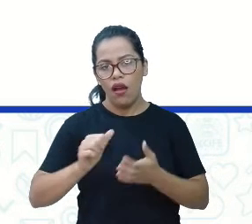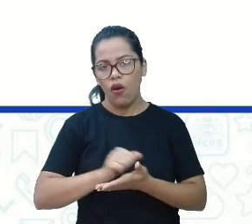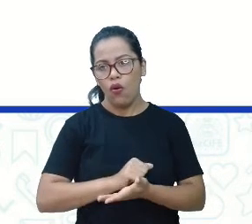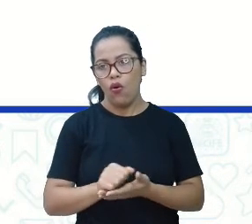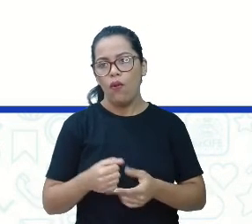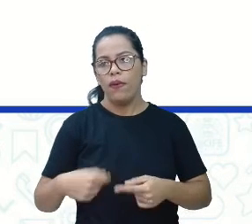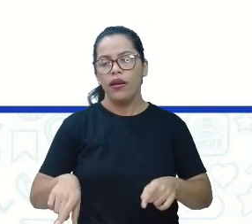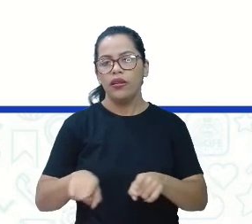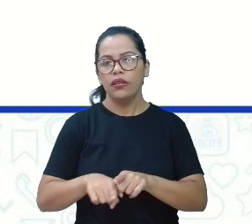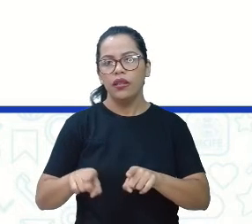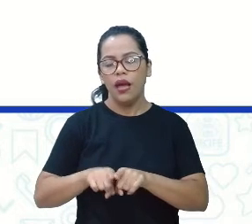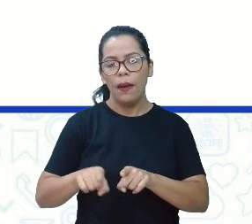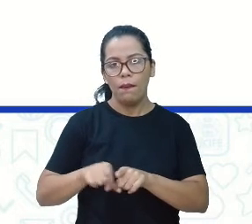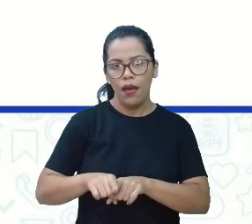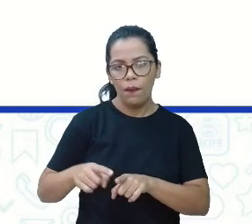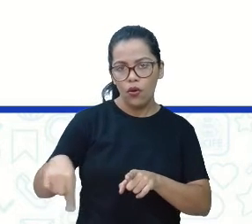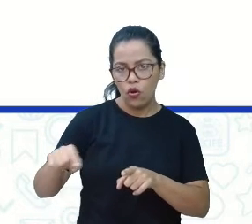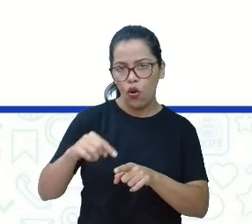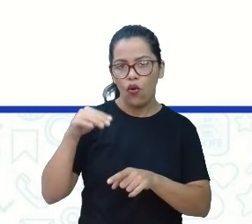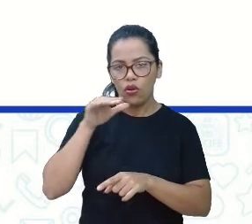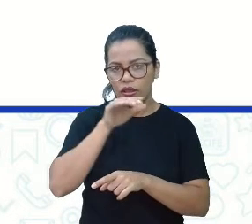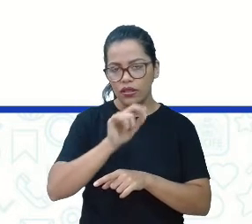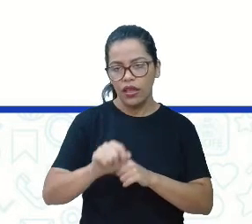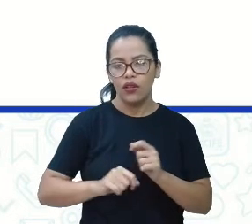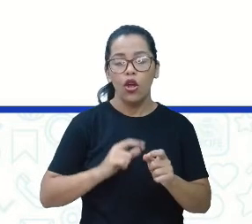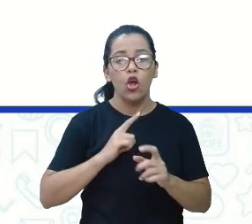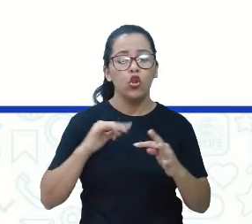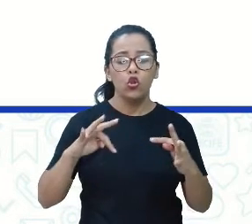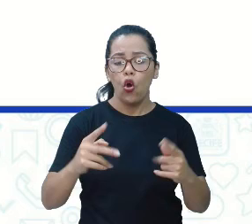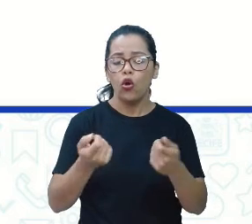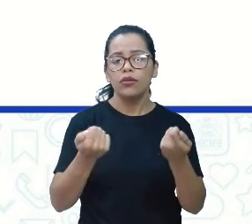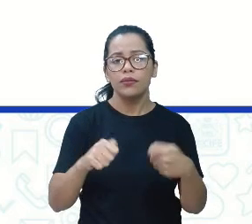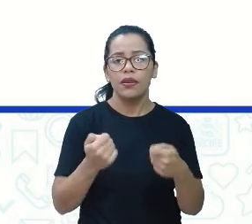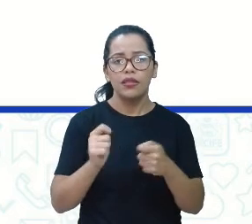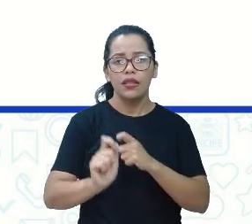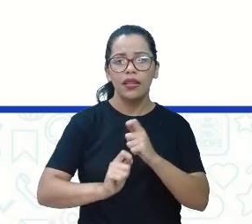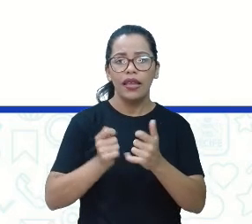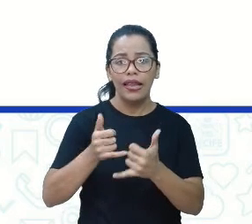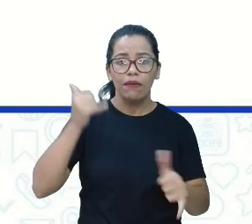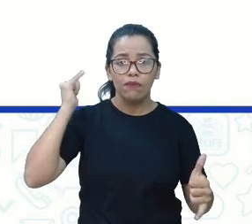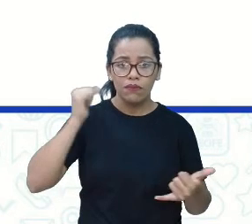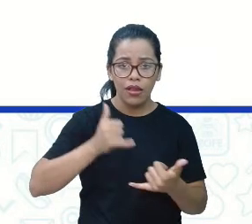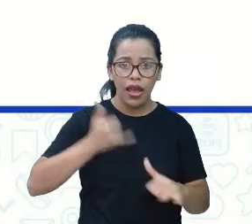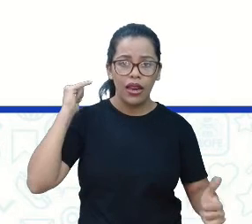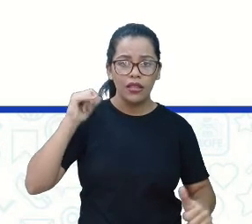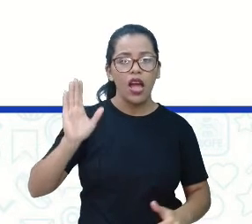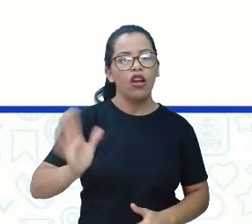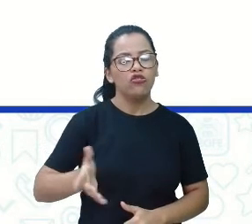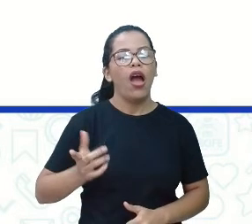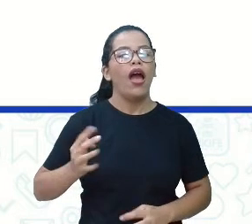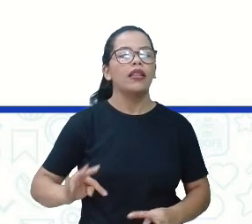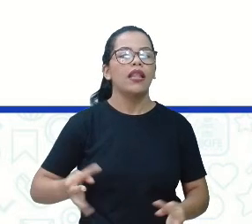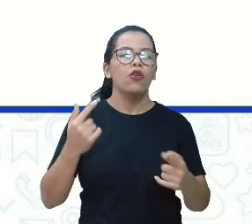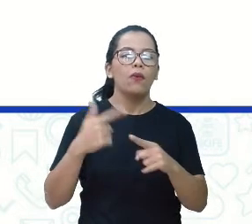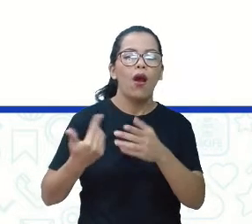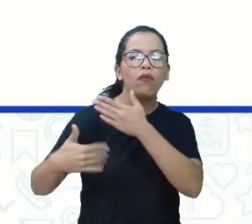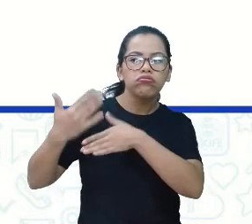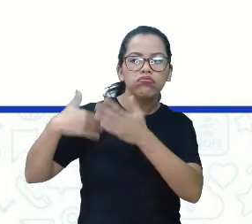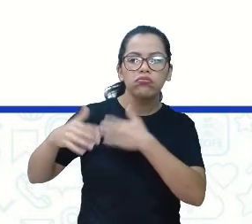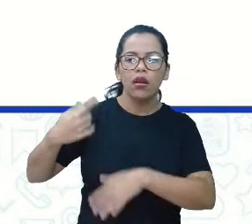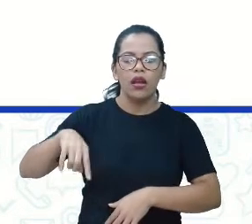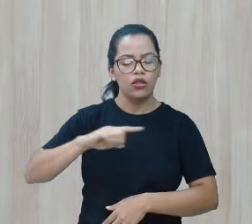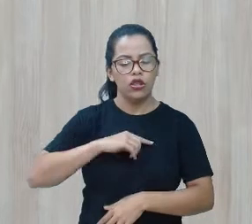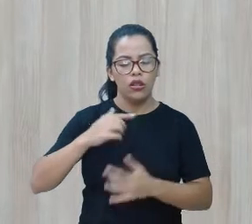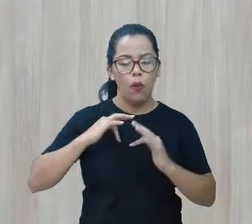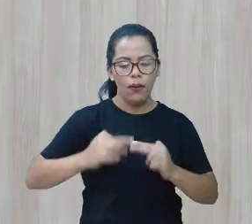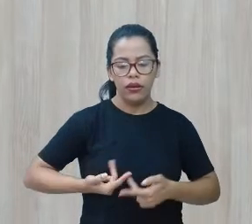né? Tudo aí precisando de eletricidade, que por si só já é uma tecnologia, né? A gente não tinha eletricidade até um tempo atrás aqui na